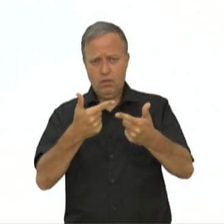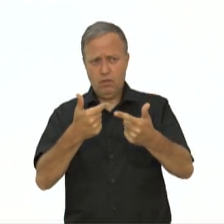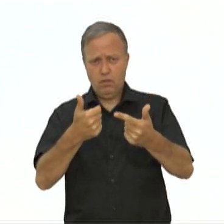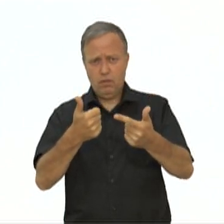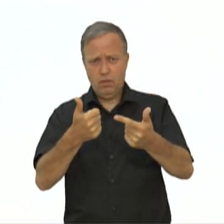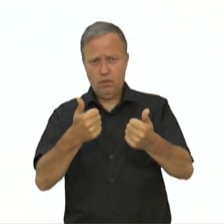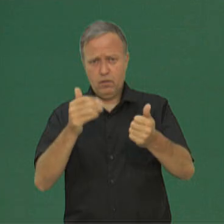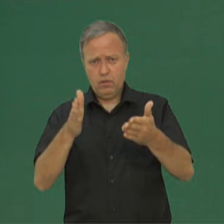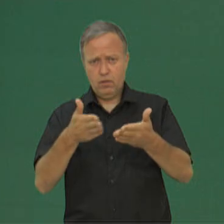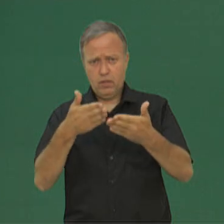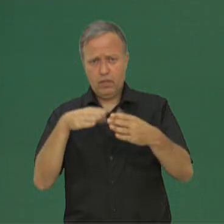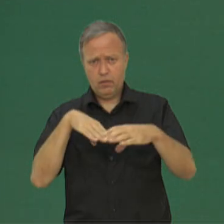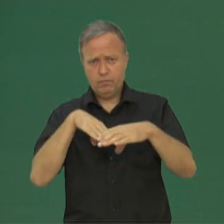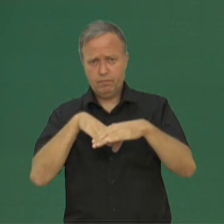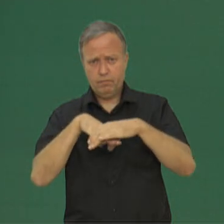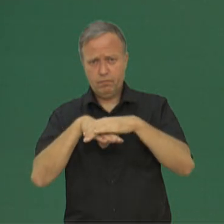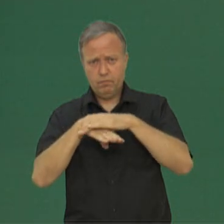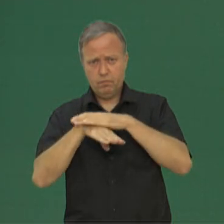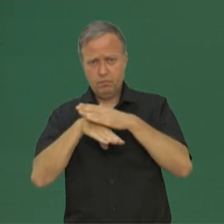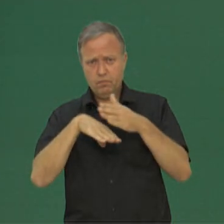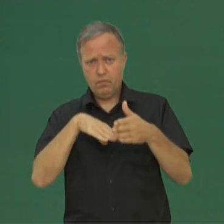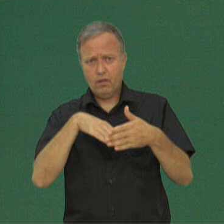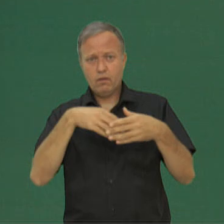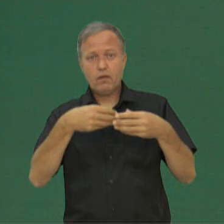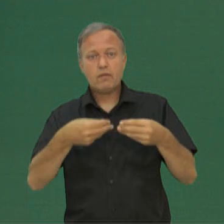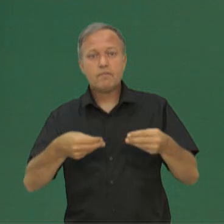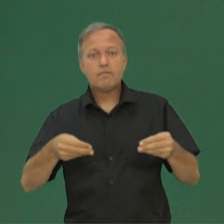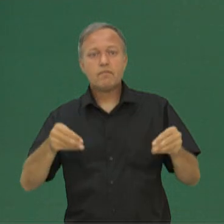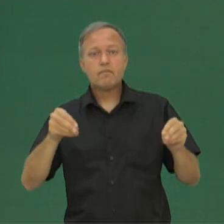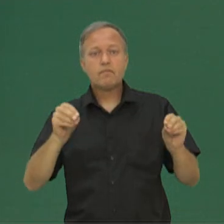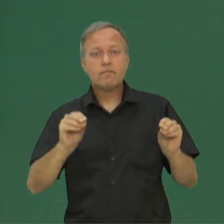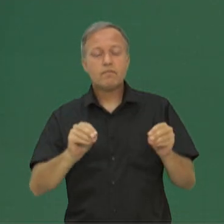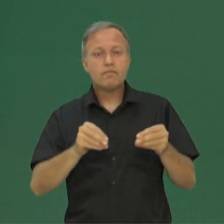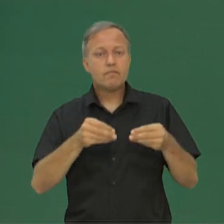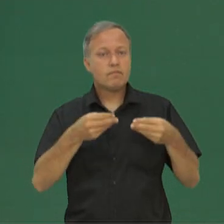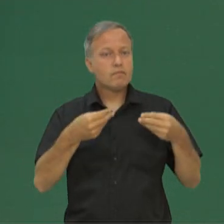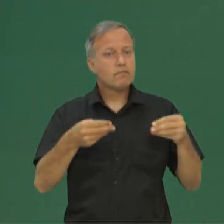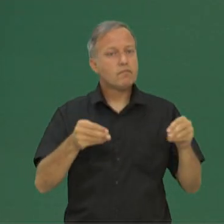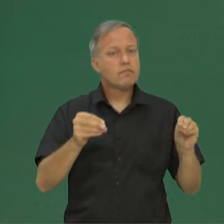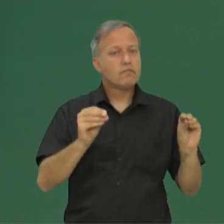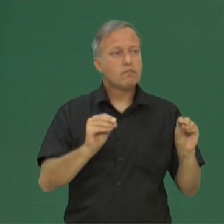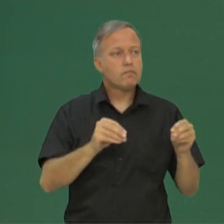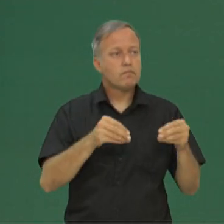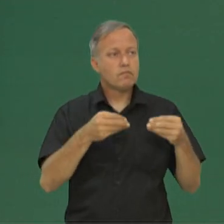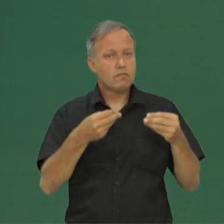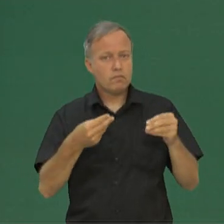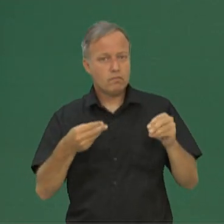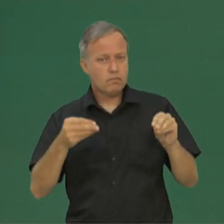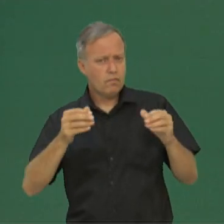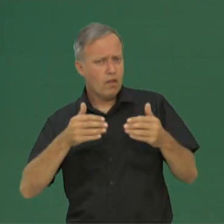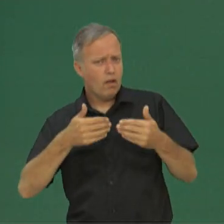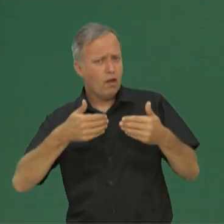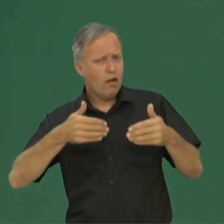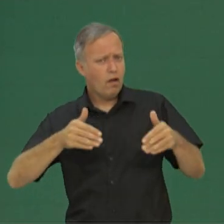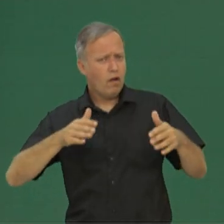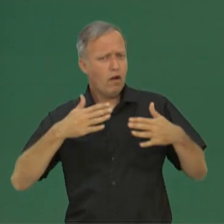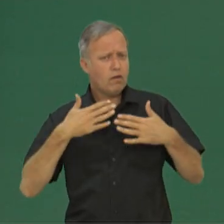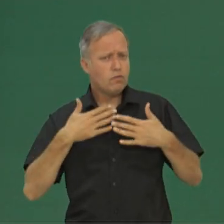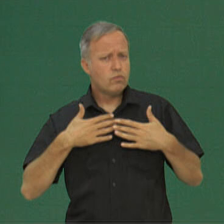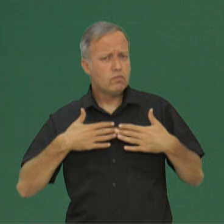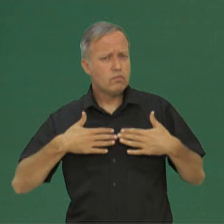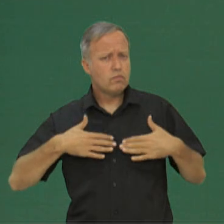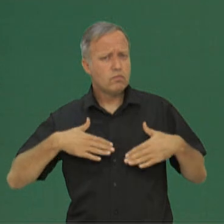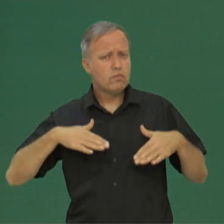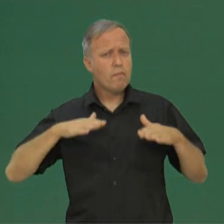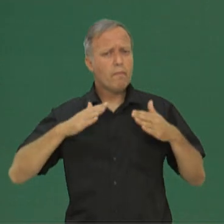de ponta. Trazia mais leveza, né? Trazia mais suavidade aos